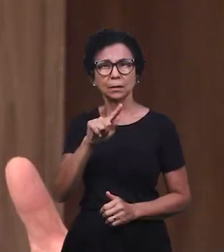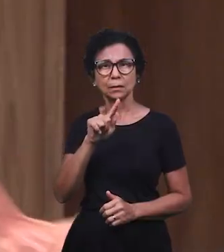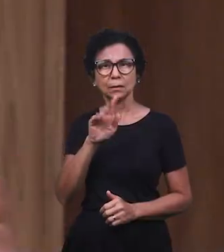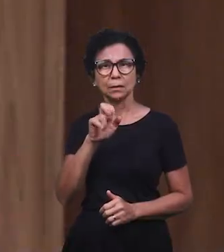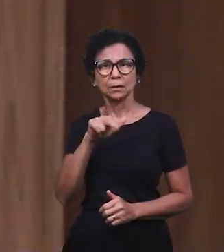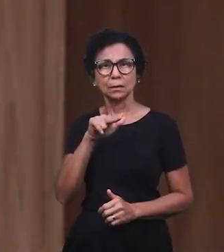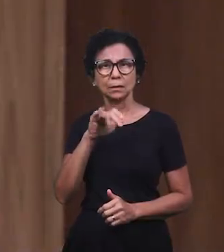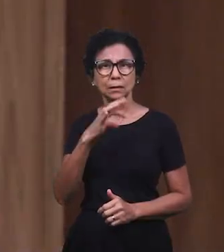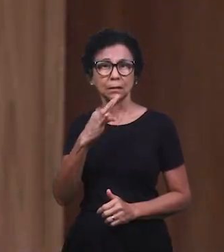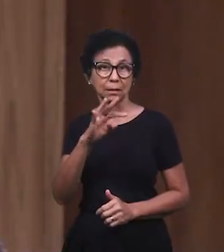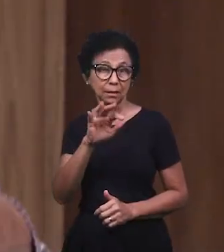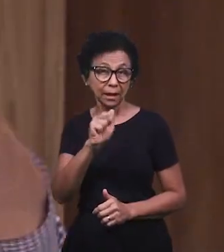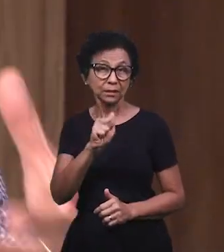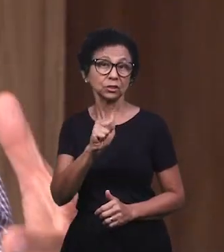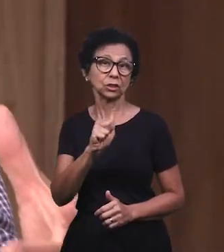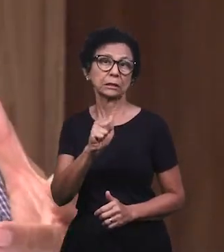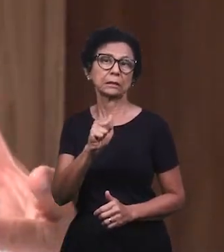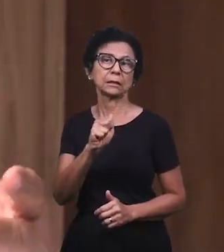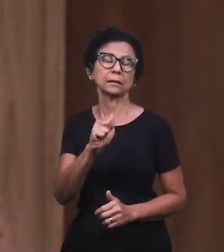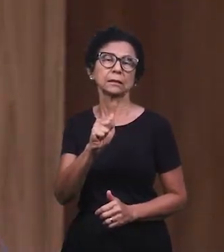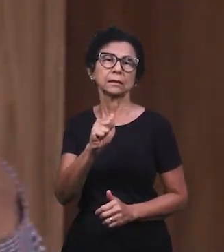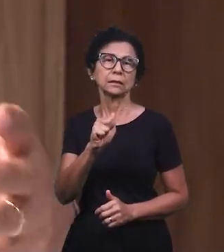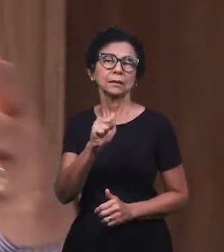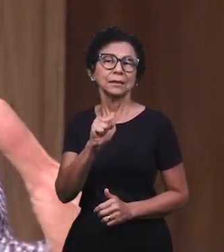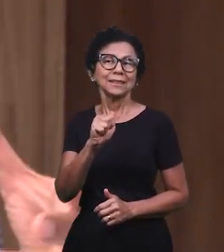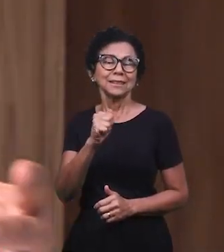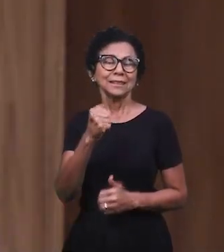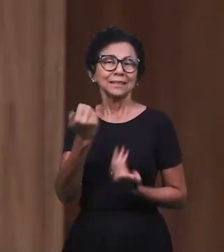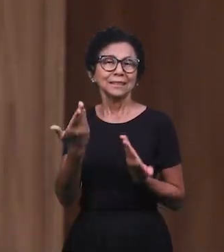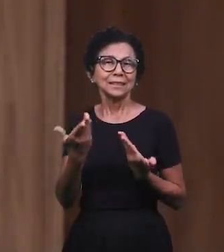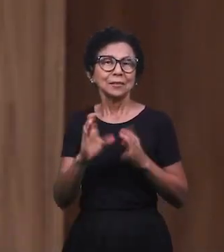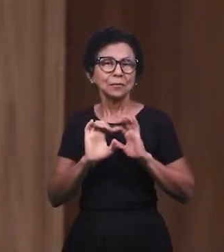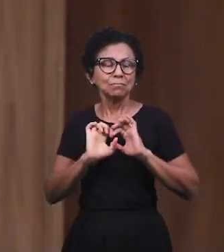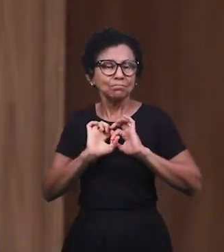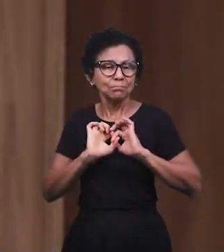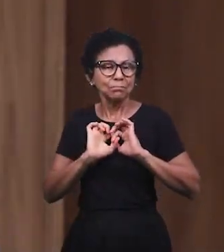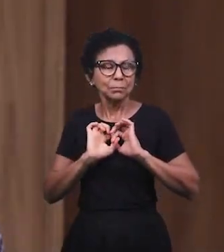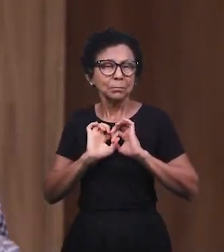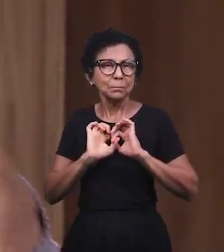cristãos, não é? Eles entrassem num ambiente